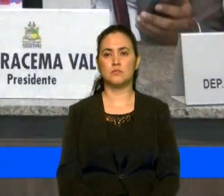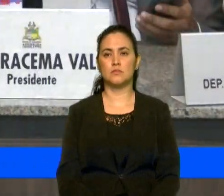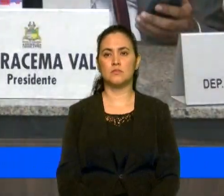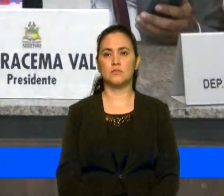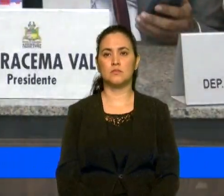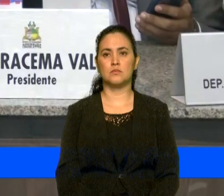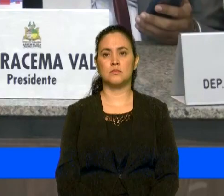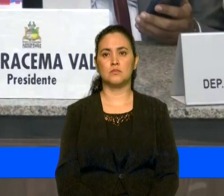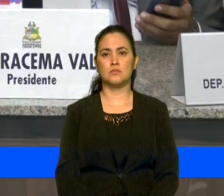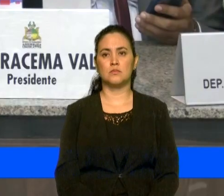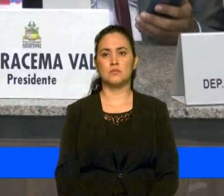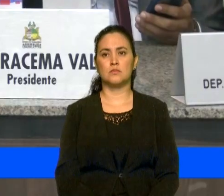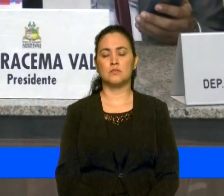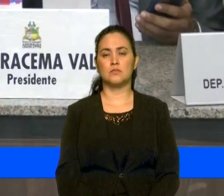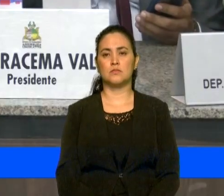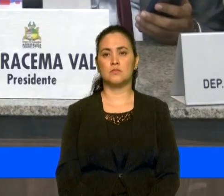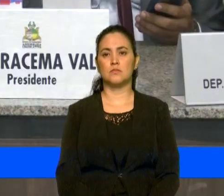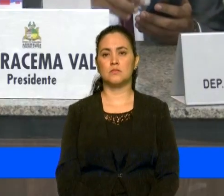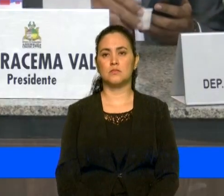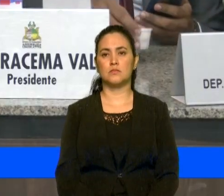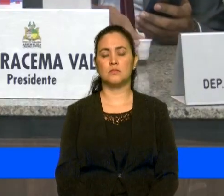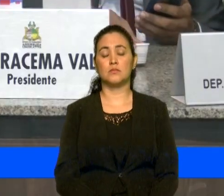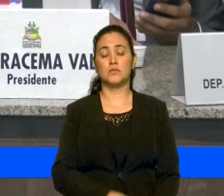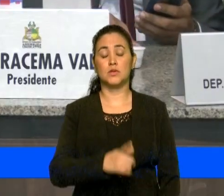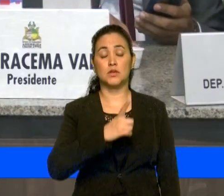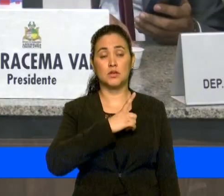Como tem um número regimental,